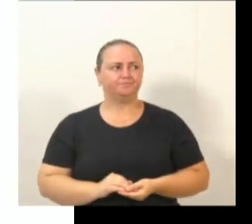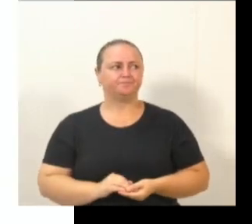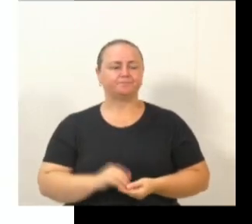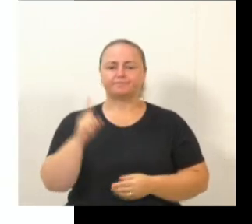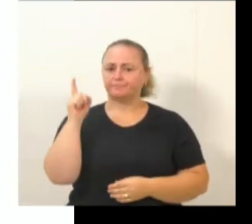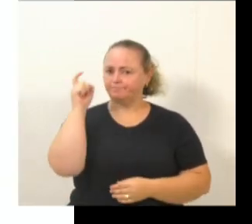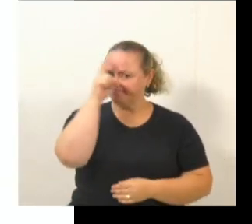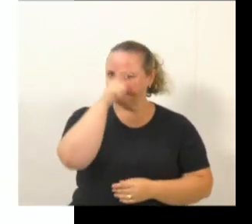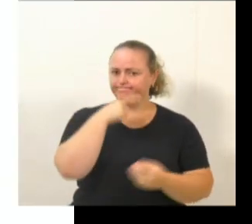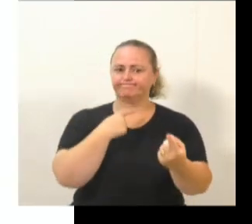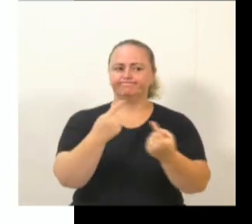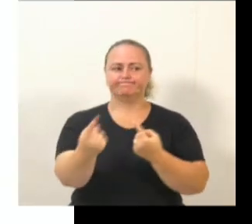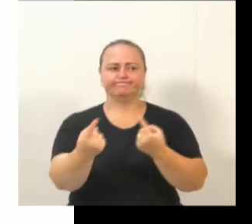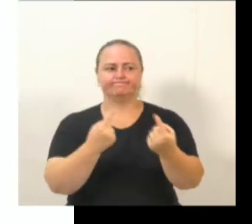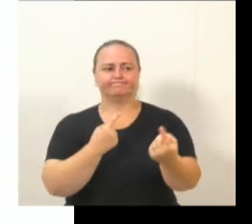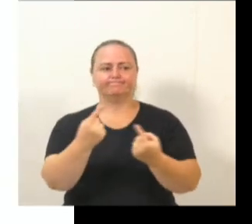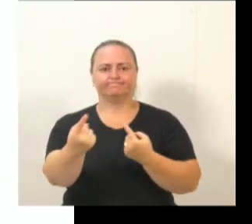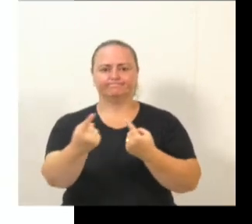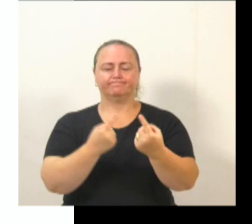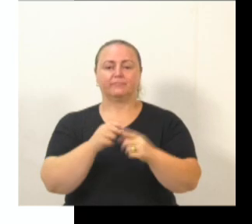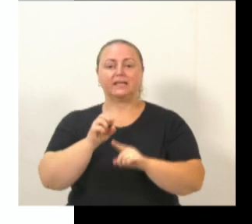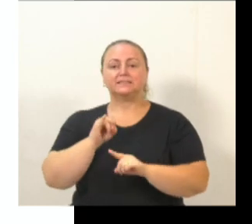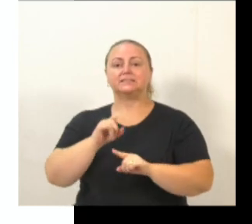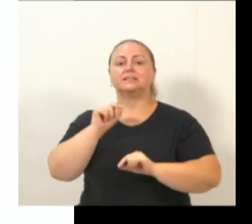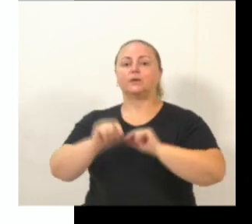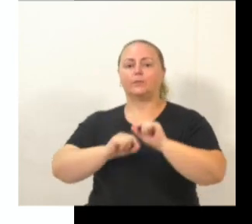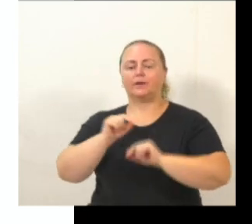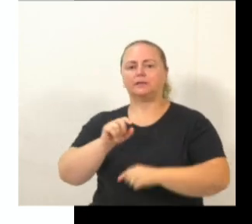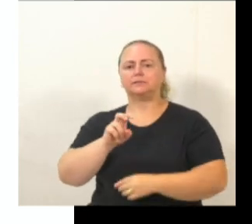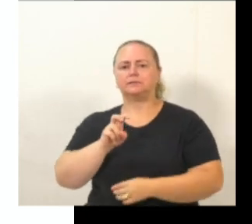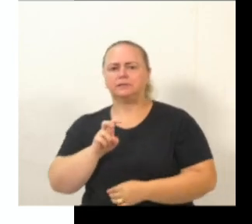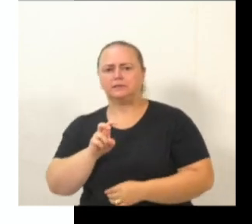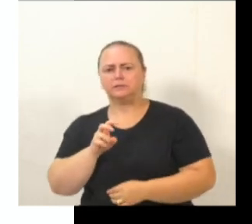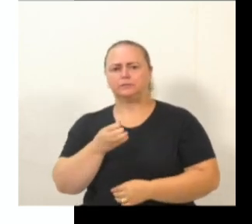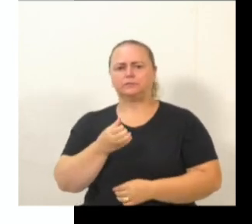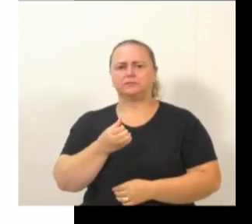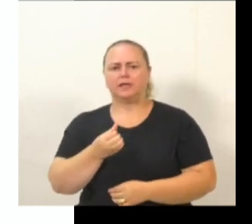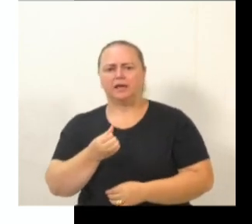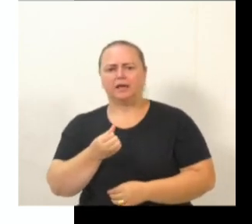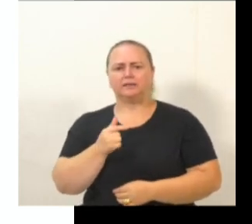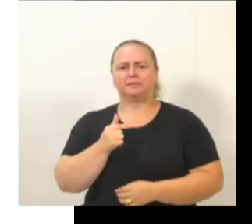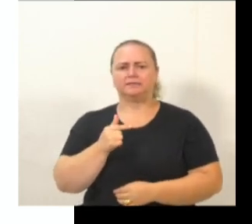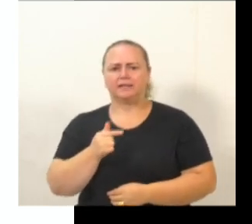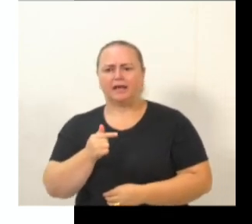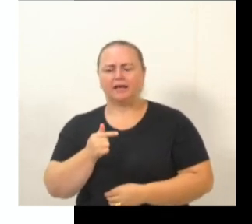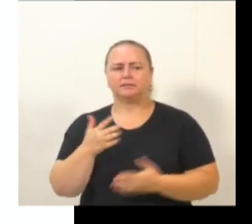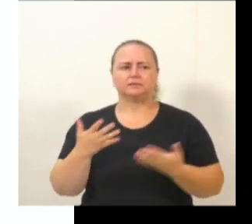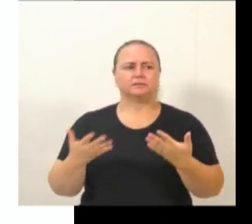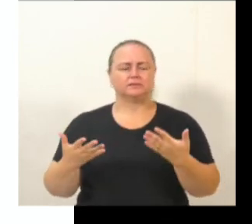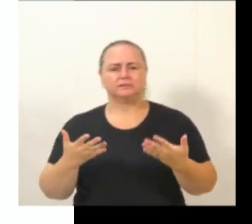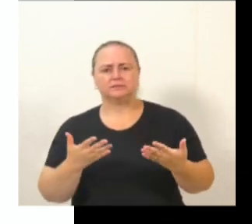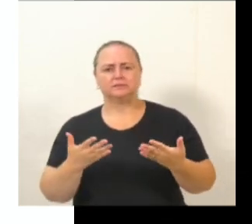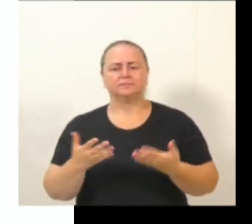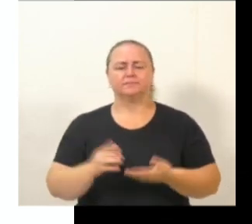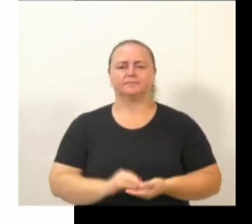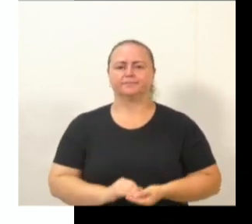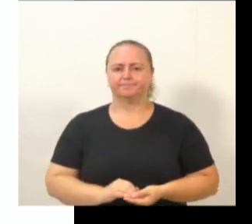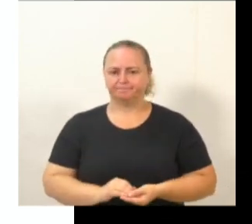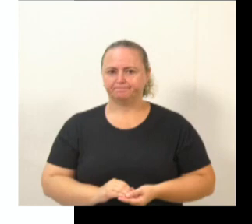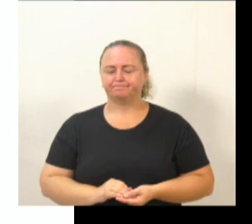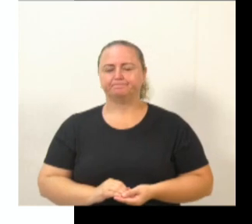quando a gente coloca 5, 6, 7, 8, chegamos a ter 15 frentes de serviço simultânea na